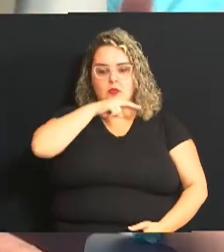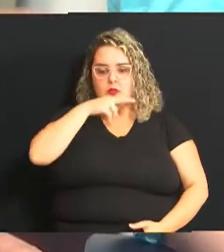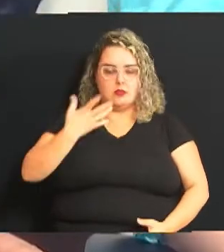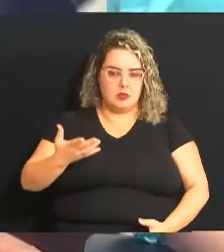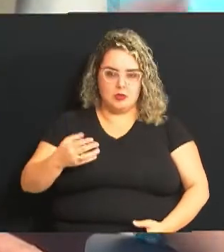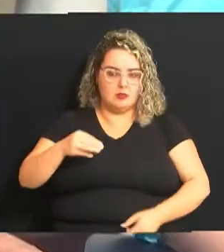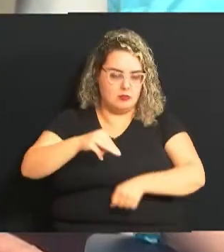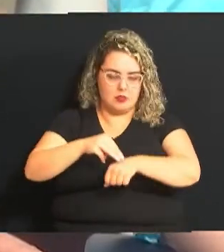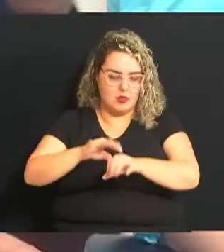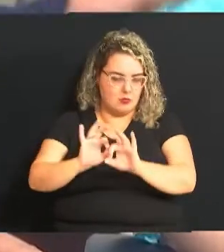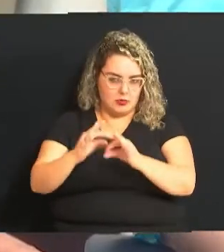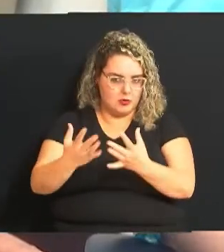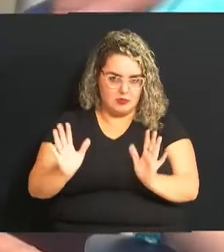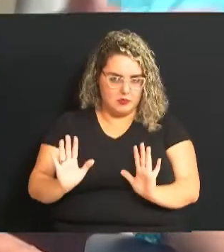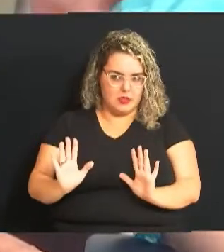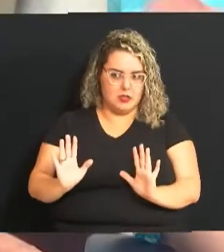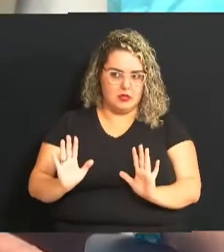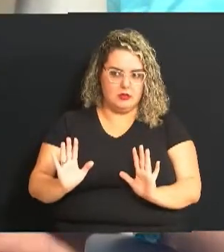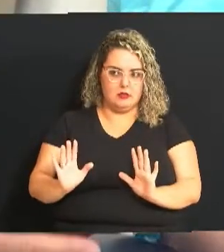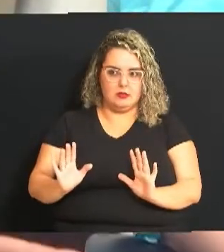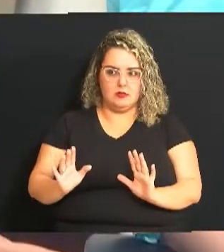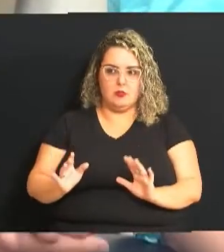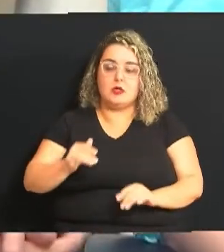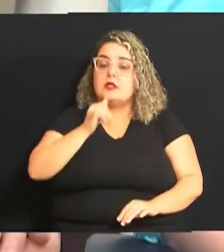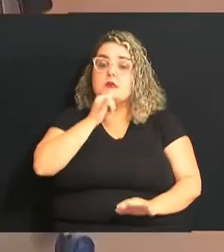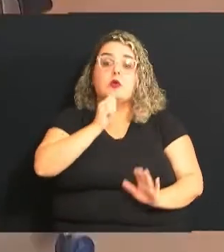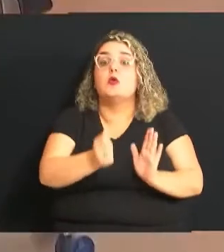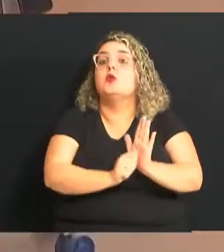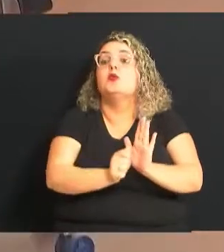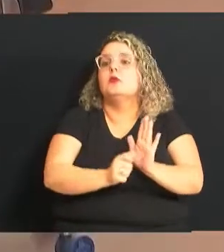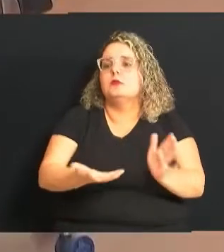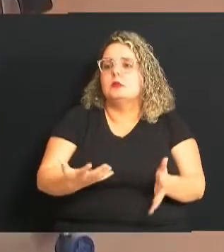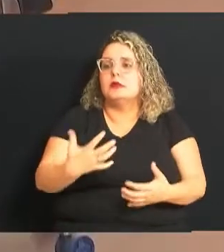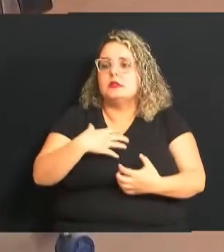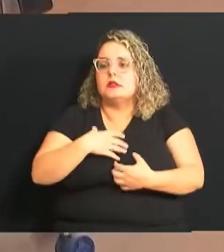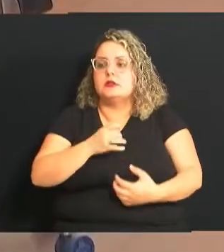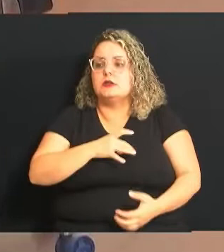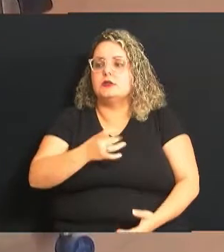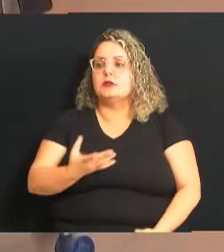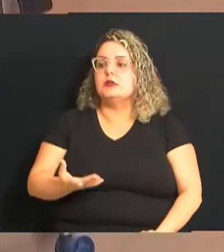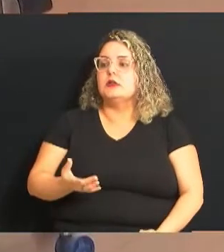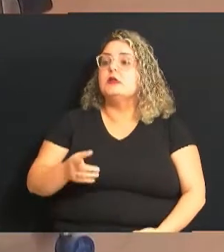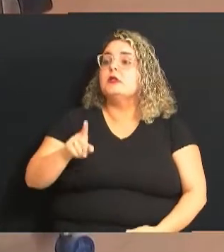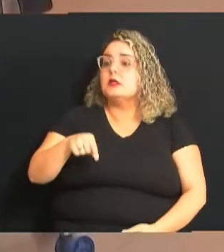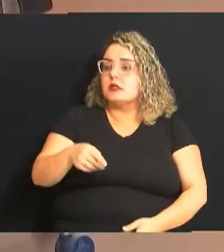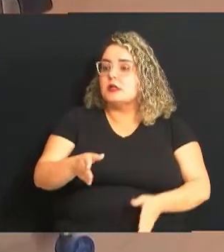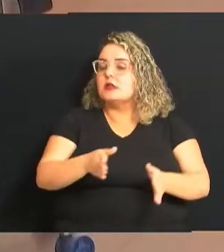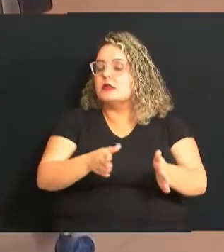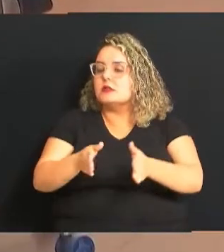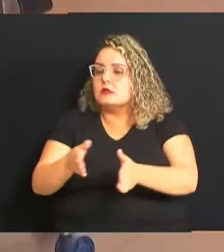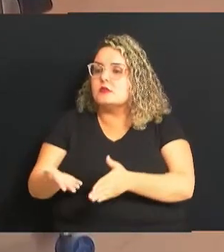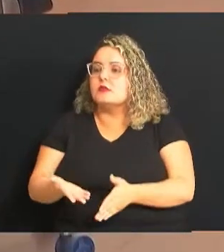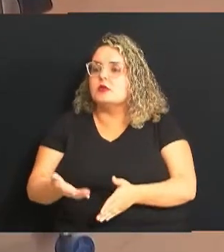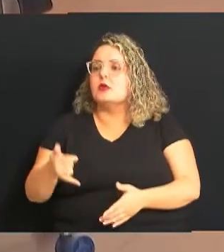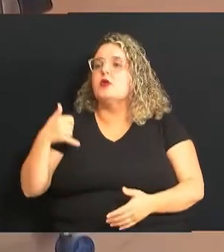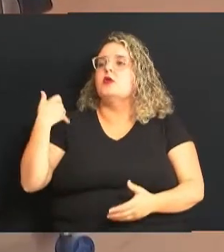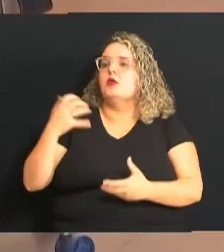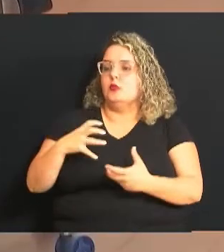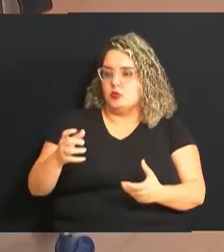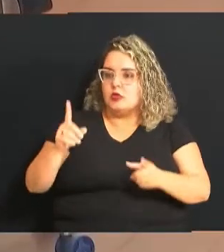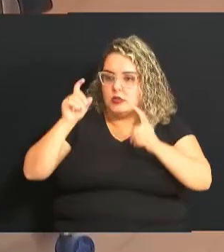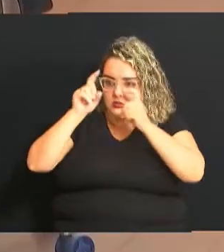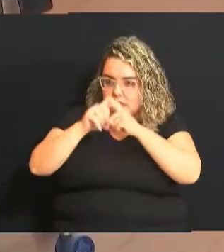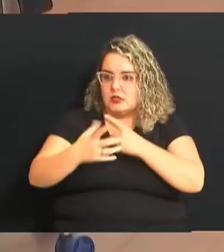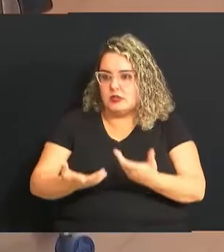que mexe com droga, ela sente com medo. Sim. Fica com nesses medo. Casos, para o idoso é muito